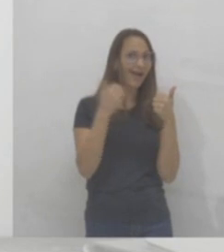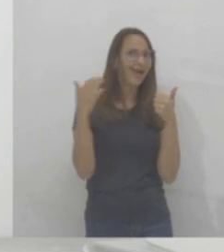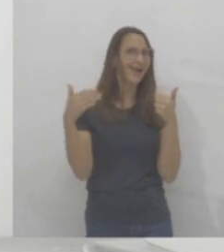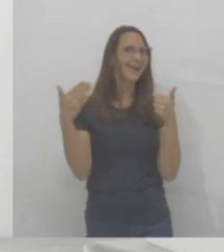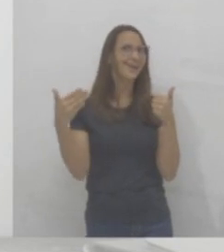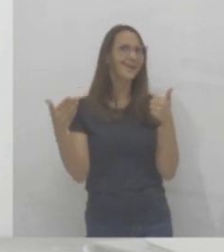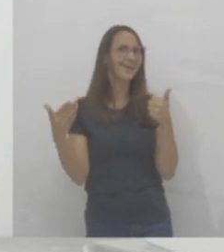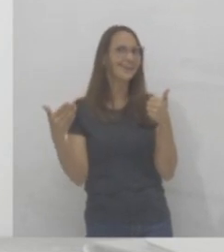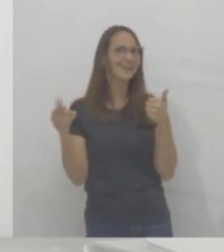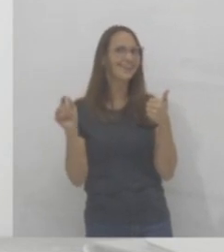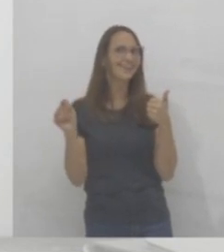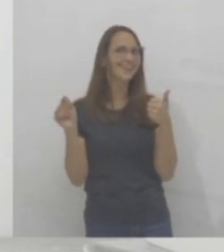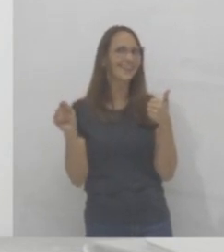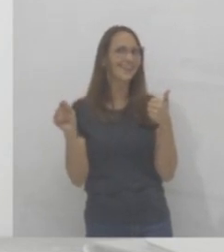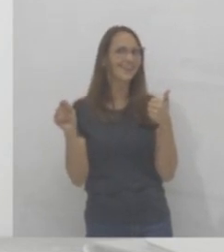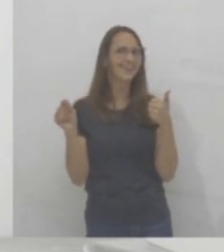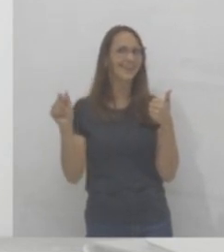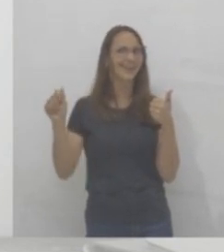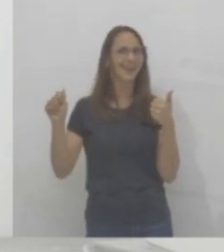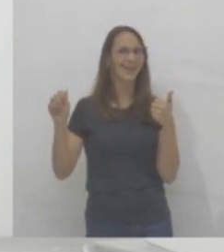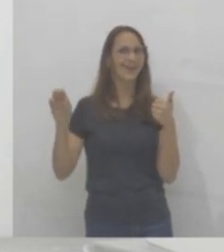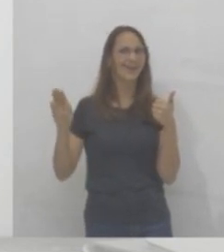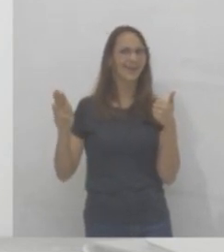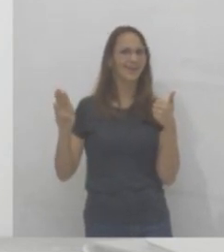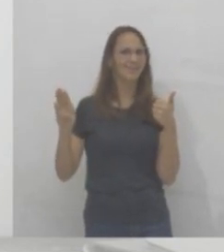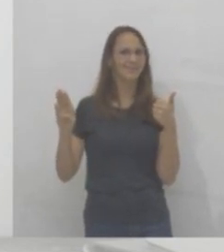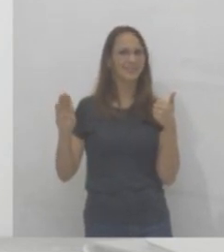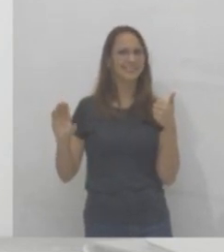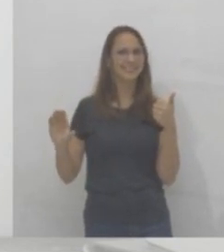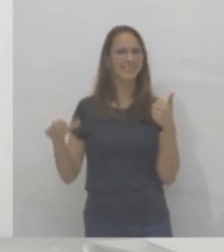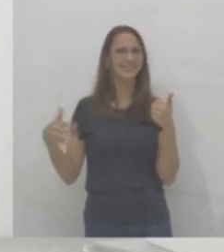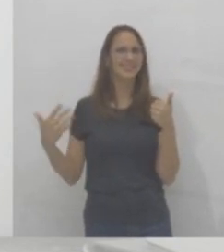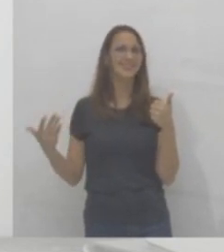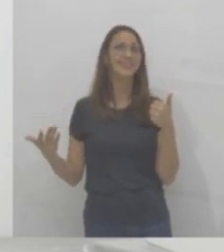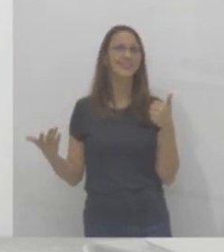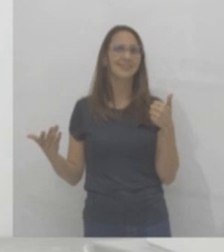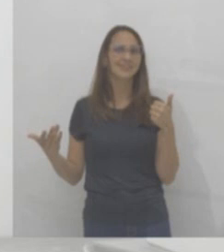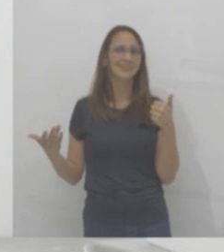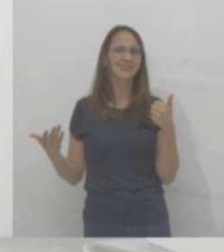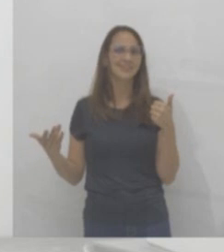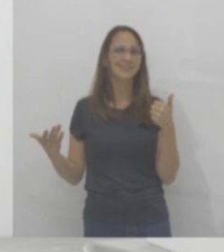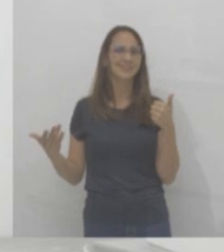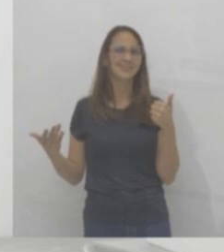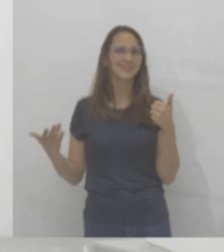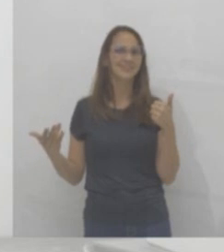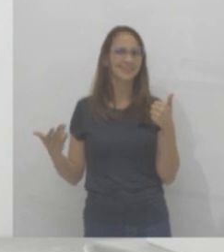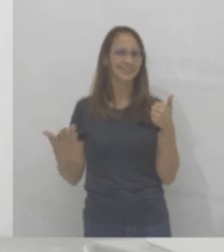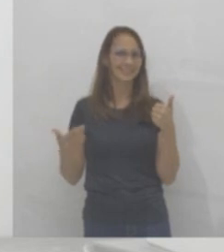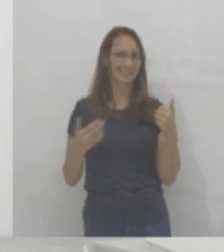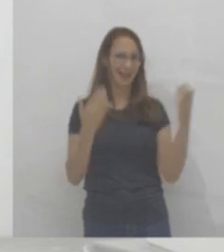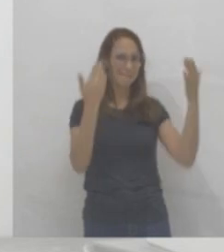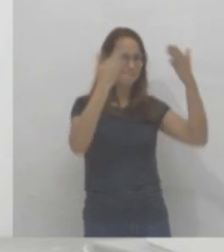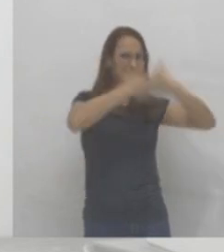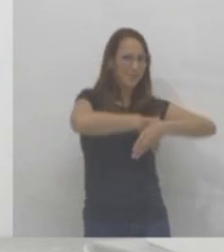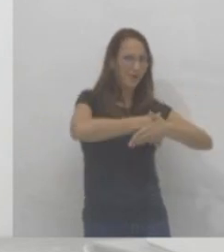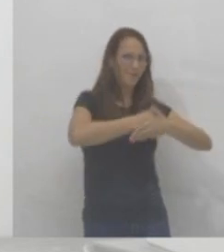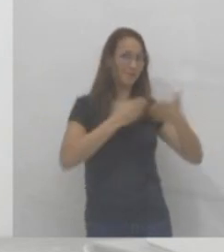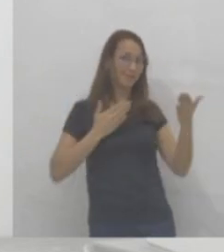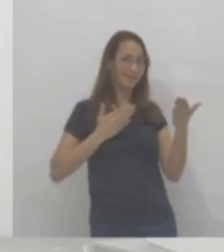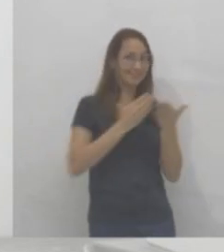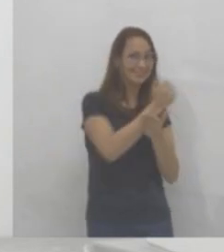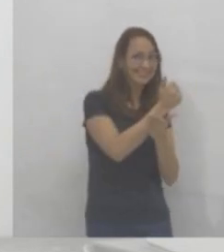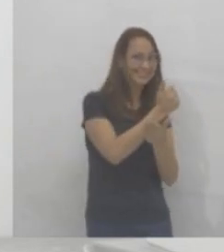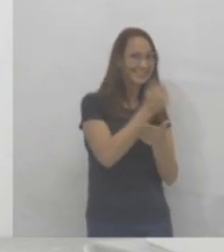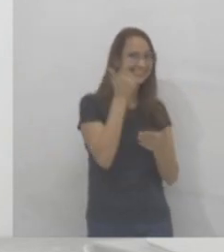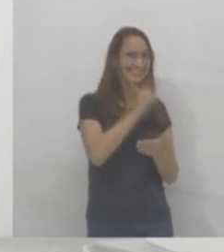né? Qual dessas frases aí tem um resultado aí que eu vou receber alguma coisa boa, alguma recompensa por eu